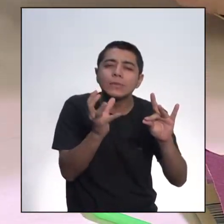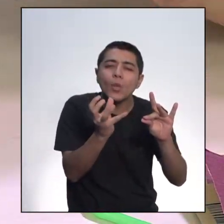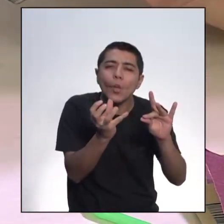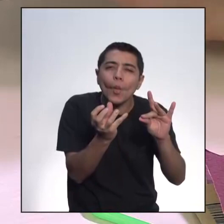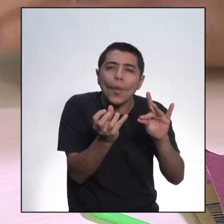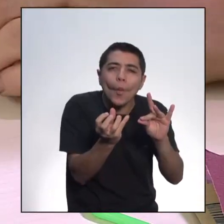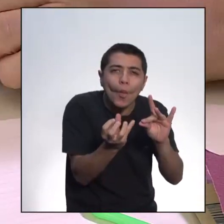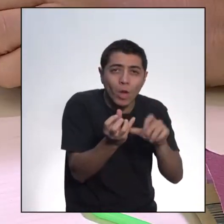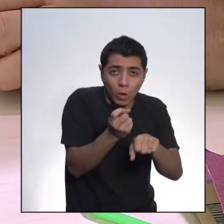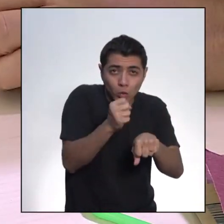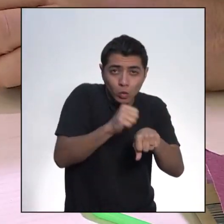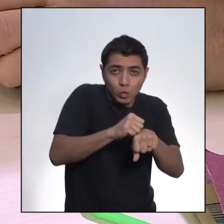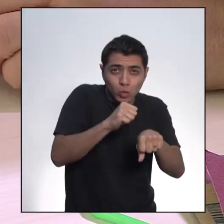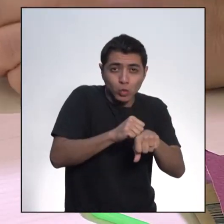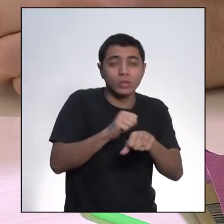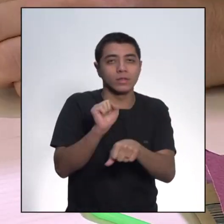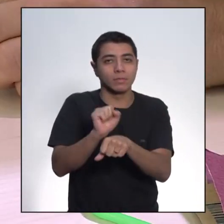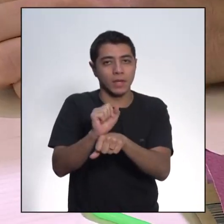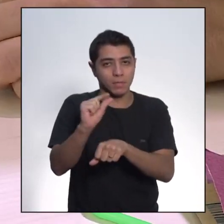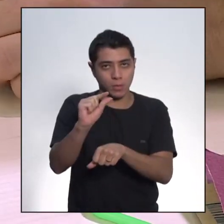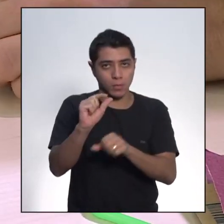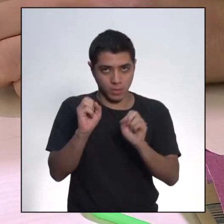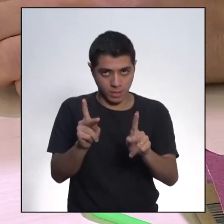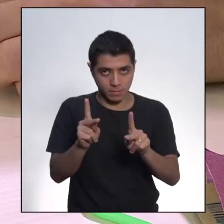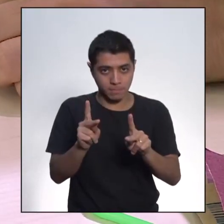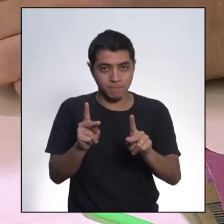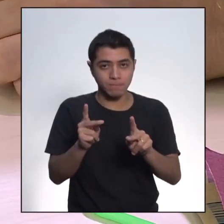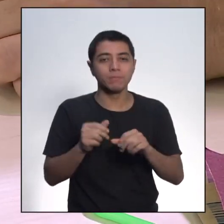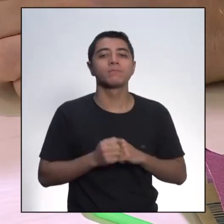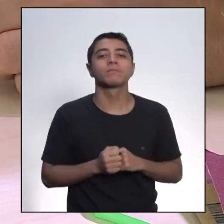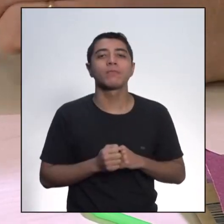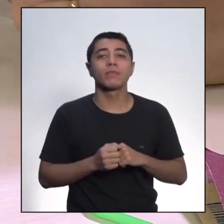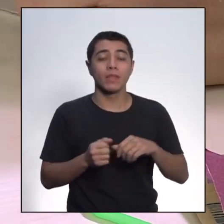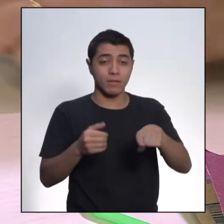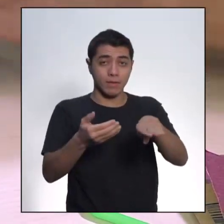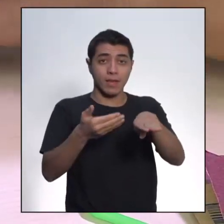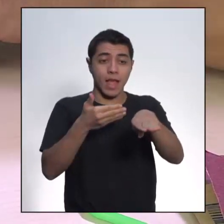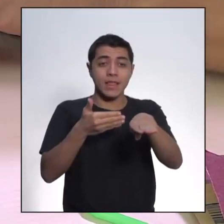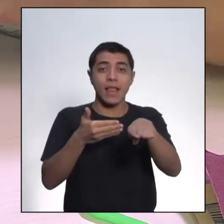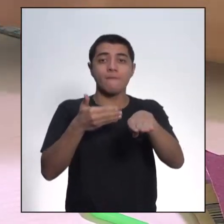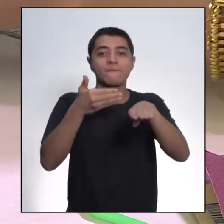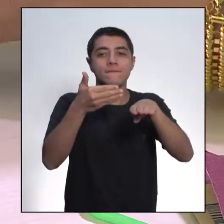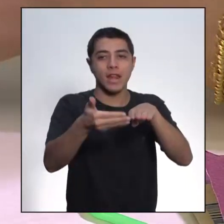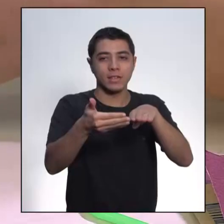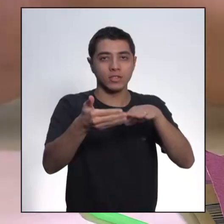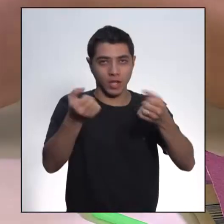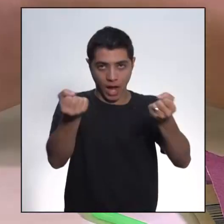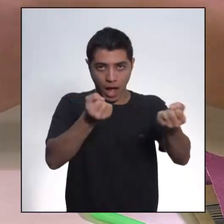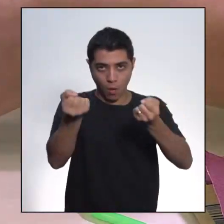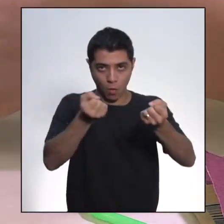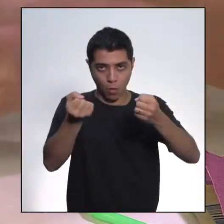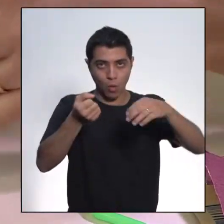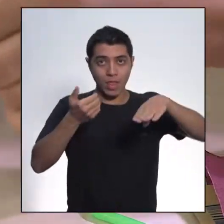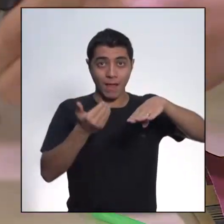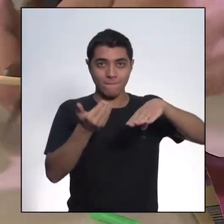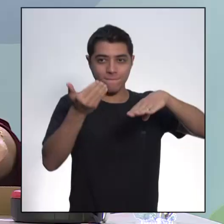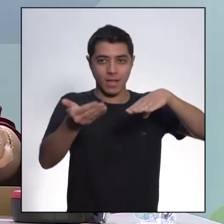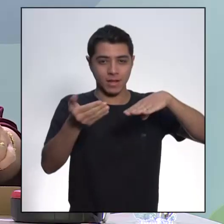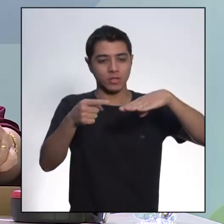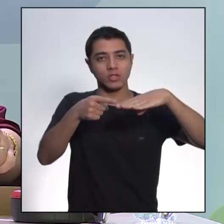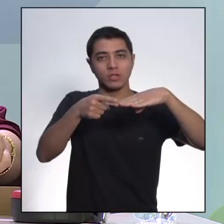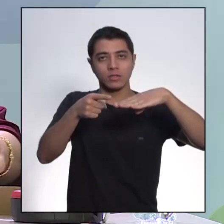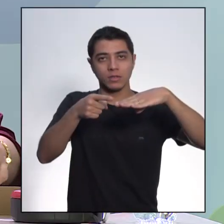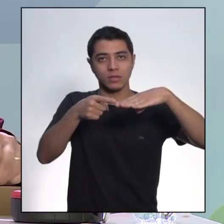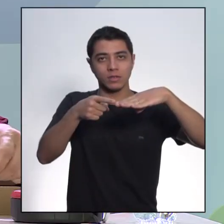8 centímetros e meio, mais ou menos, para dar uma margem ali para mim, tá? Então, ó, 8 centímetros e